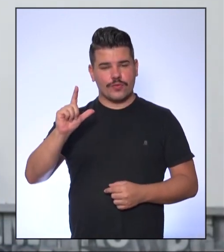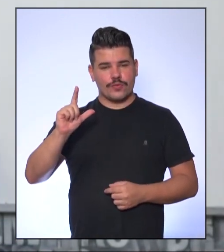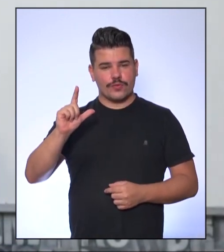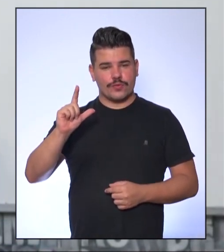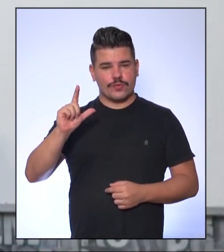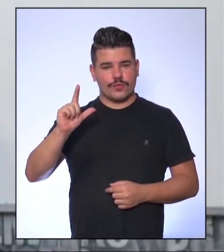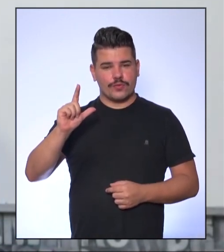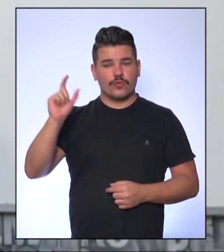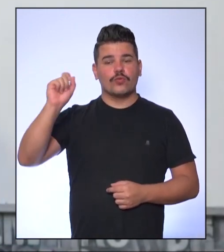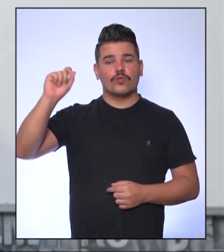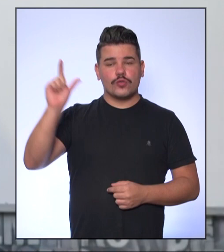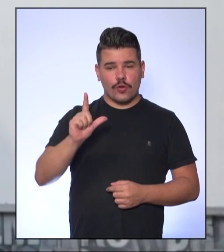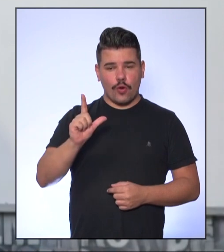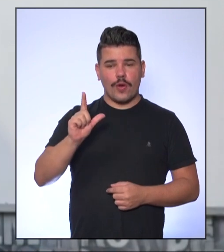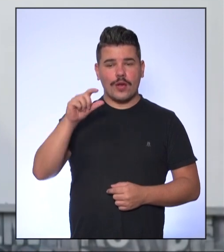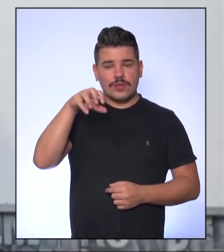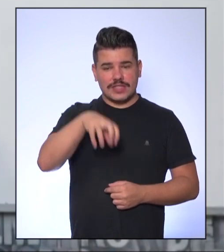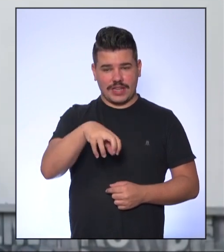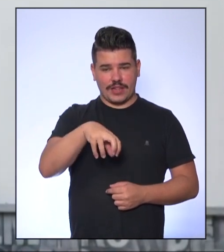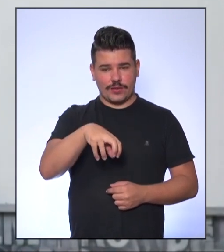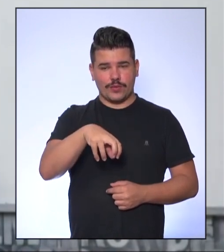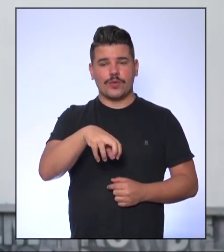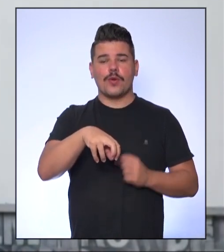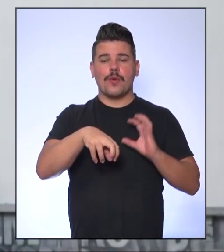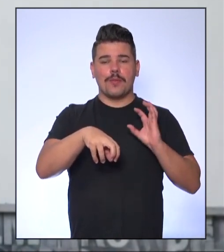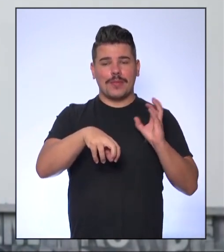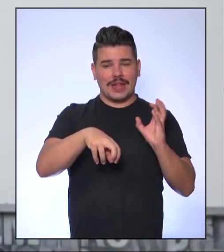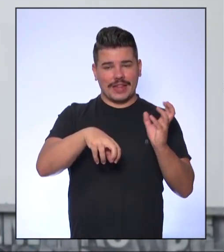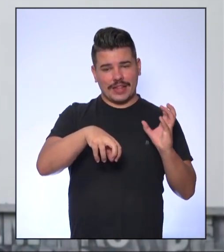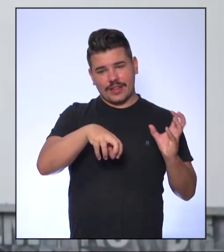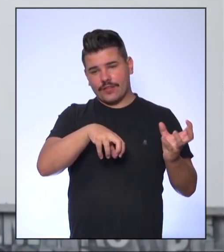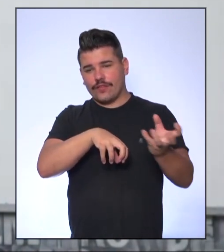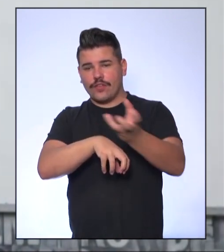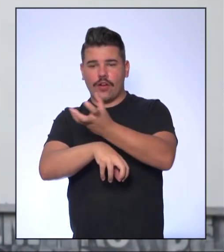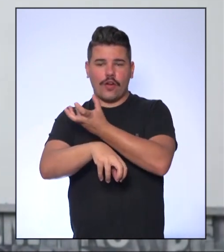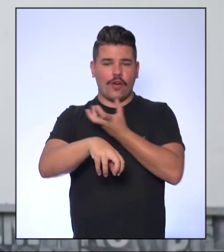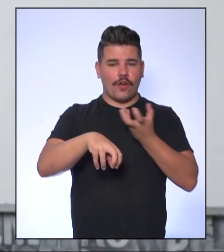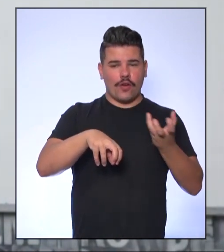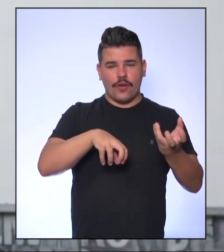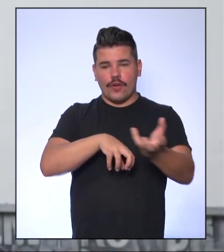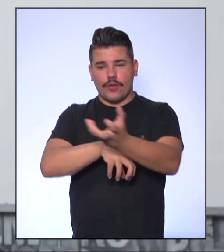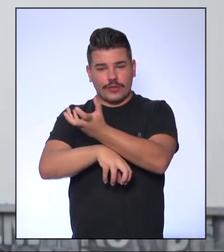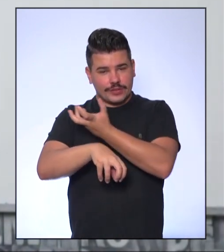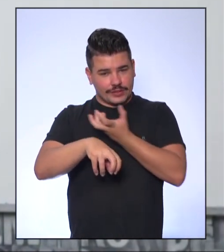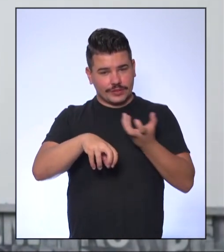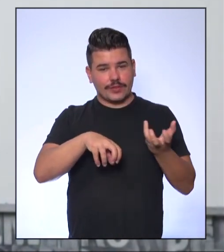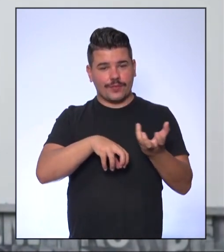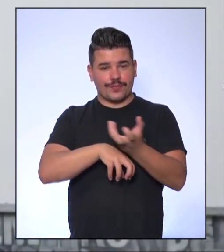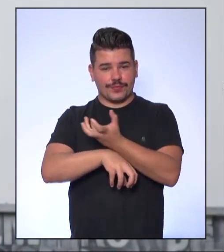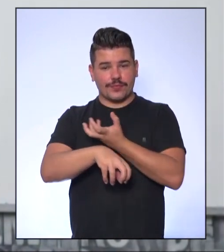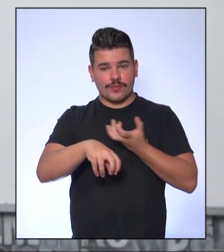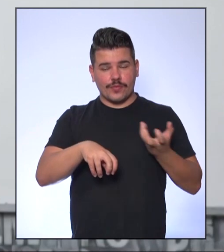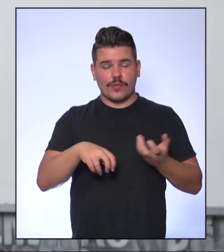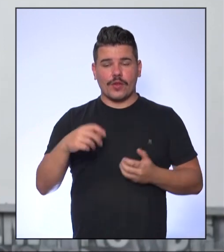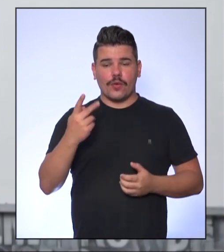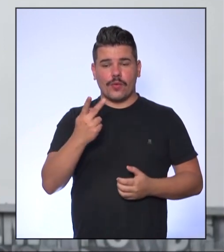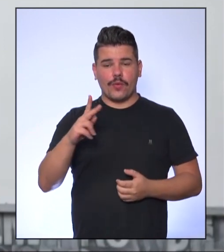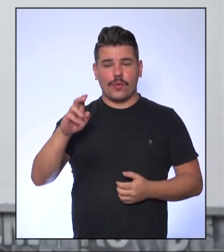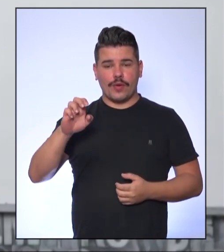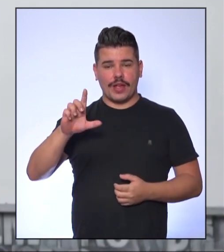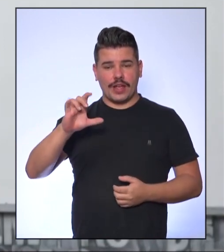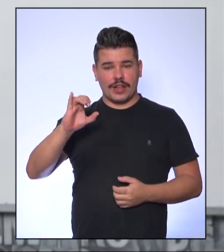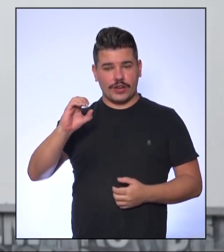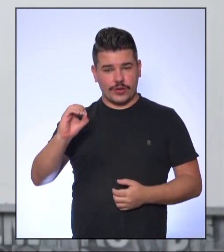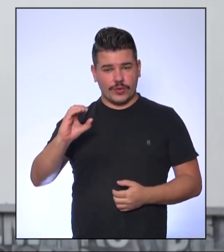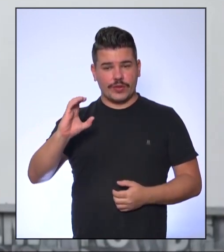no centro. Então, olha aqui, o heliocentrismo desconstrói o geocentrismo medieval